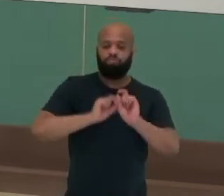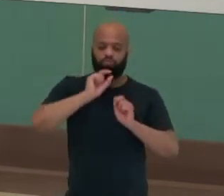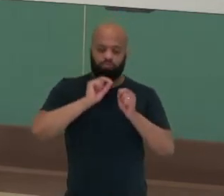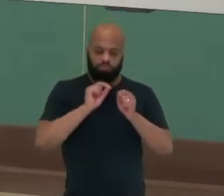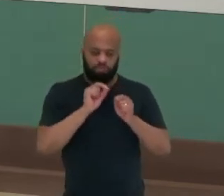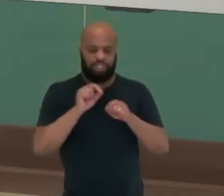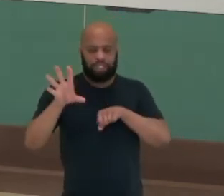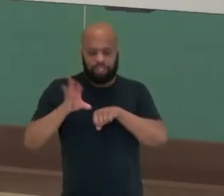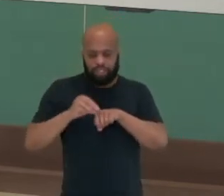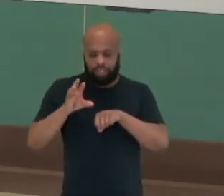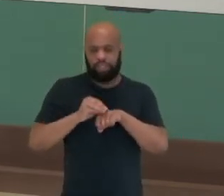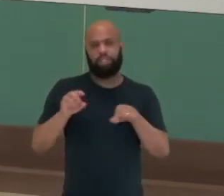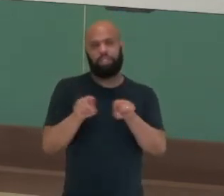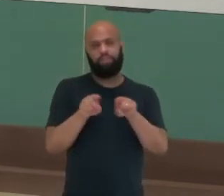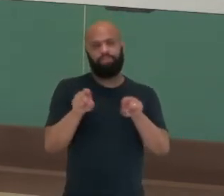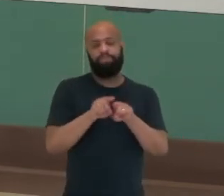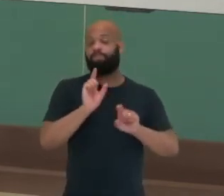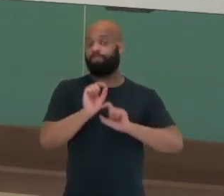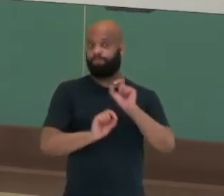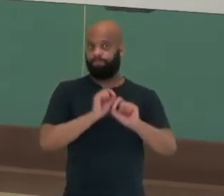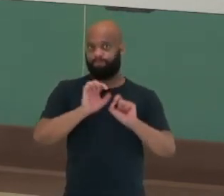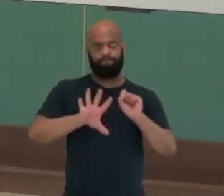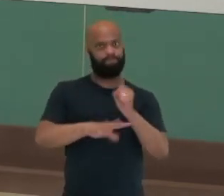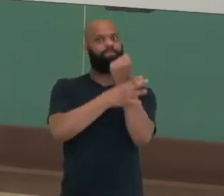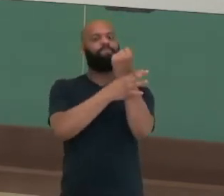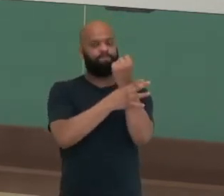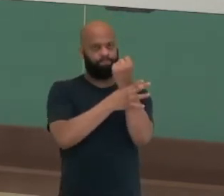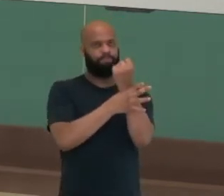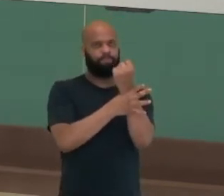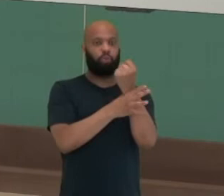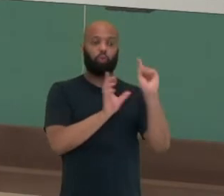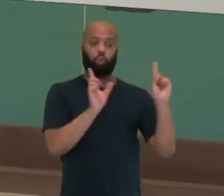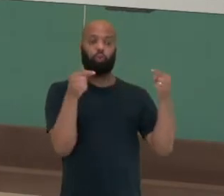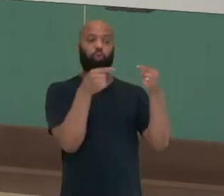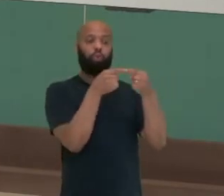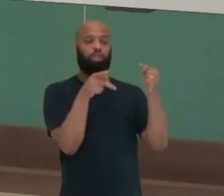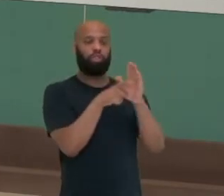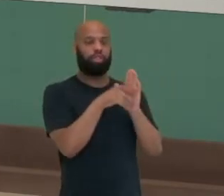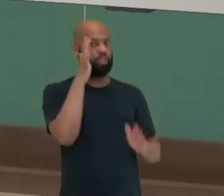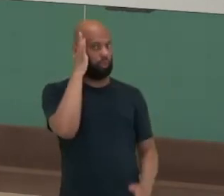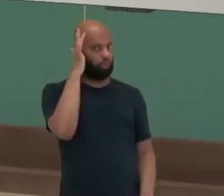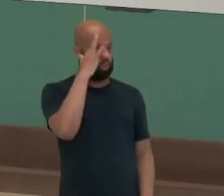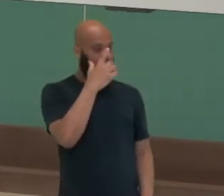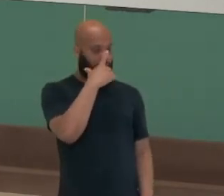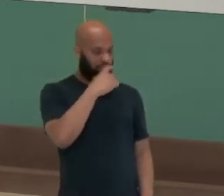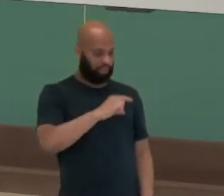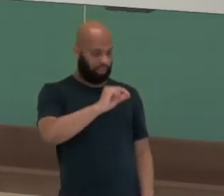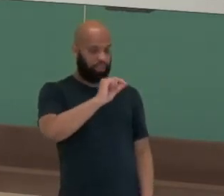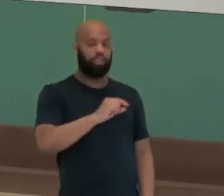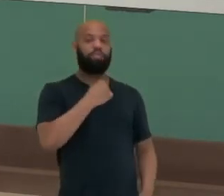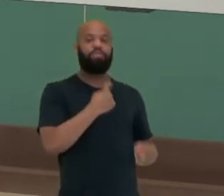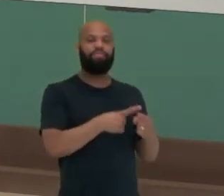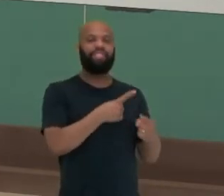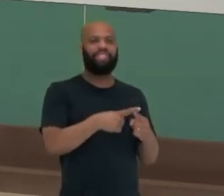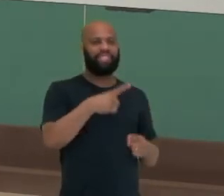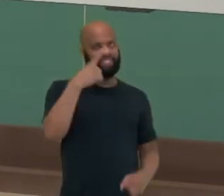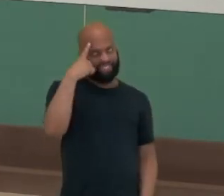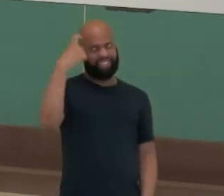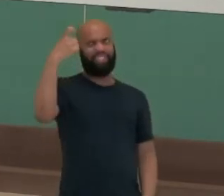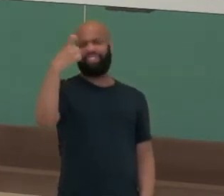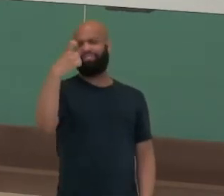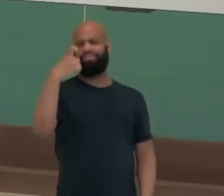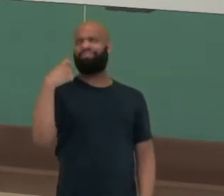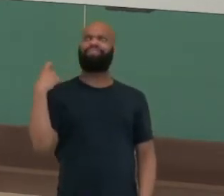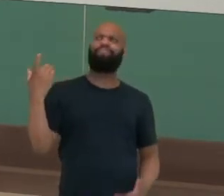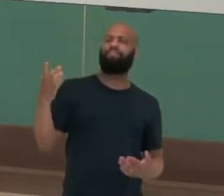construir conhecimentos mais seguros de acordo com Locke, tá? As ideias, elas não são construídas do nada,